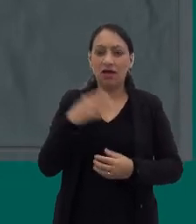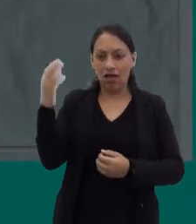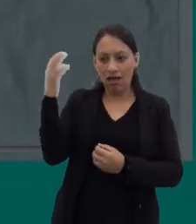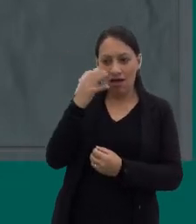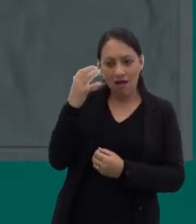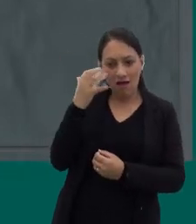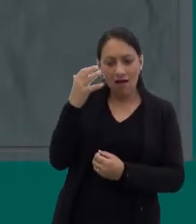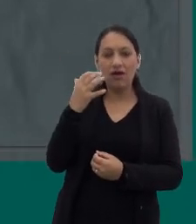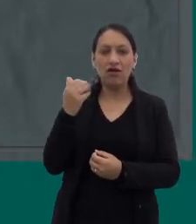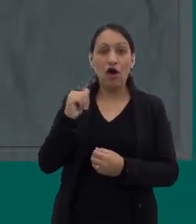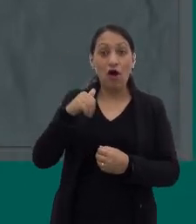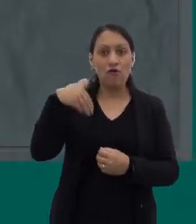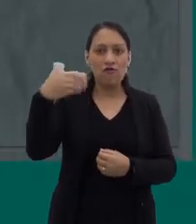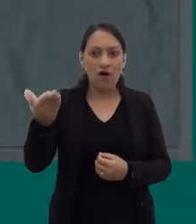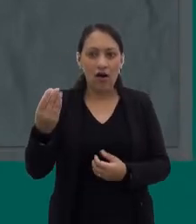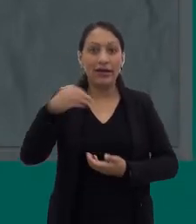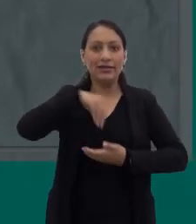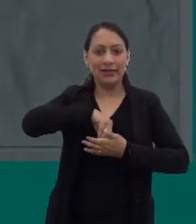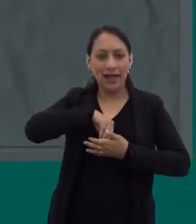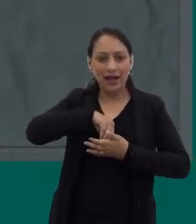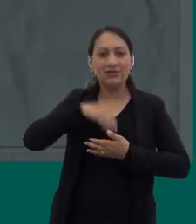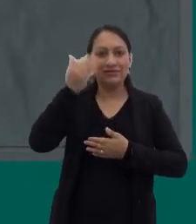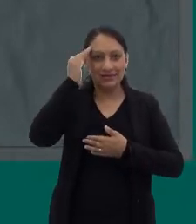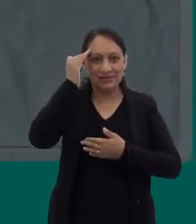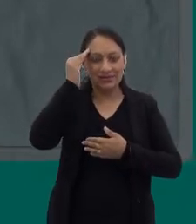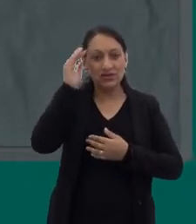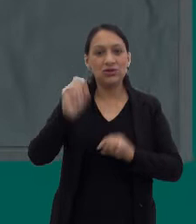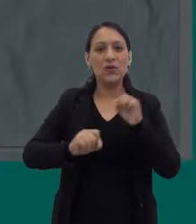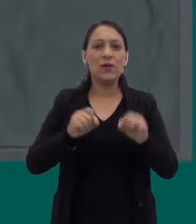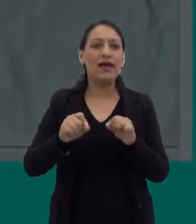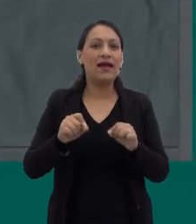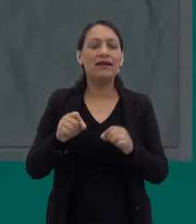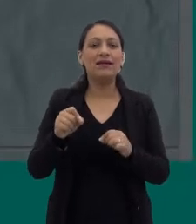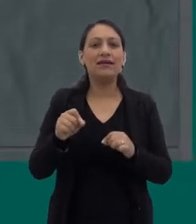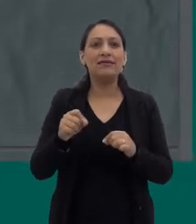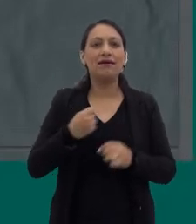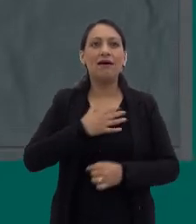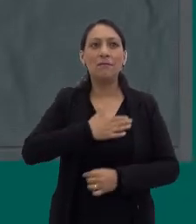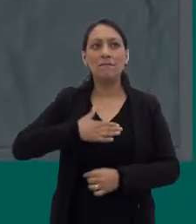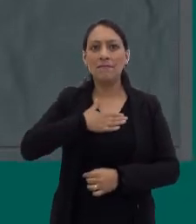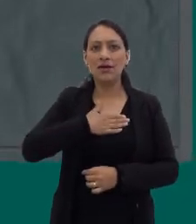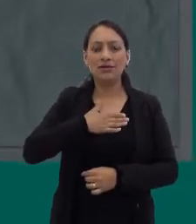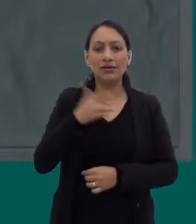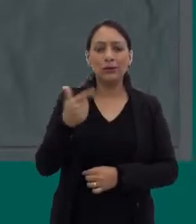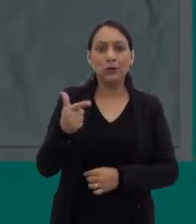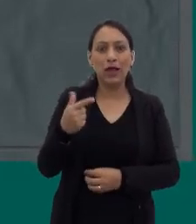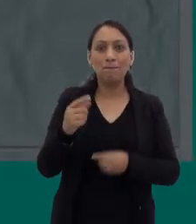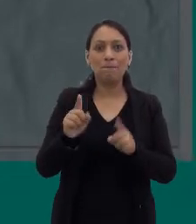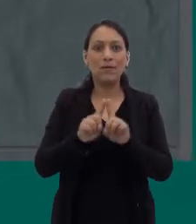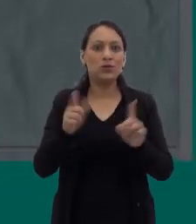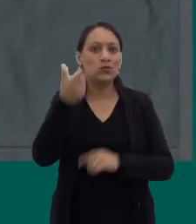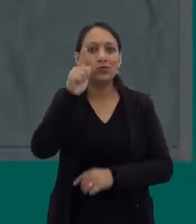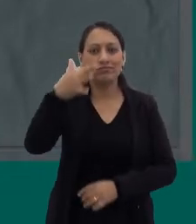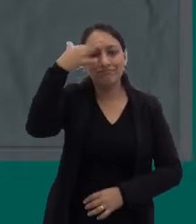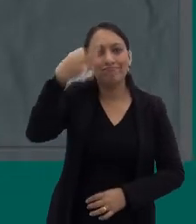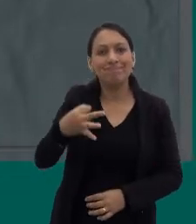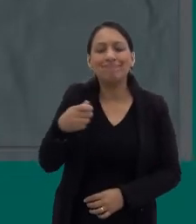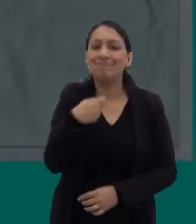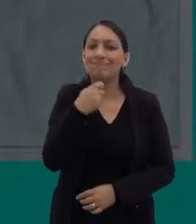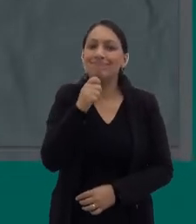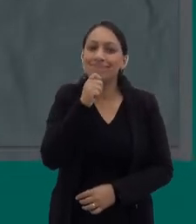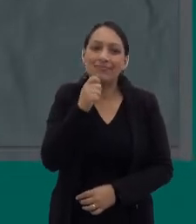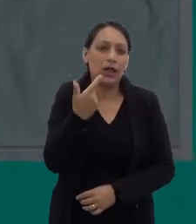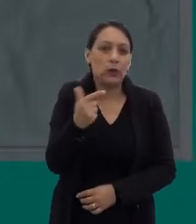dentro, que nos causam um extremo desprazer e que a gente não consegue compreender, porque a gente não tem essa